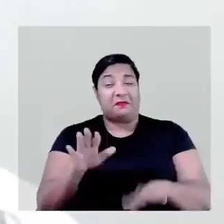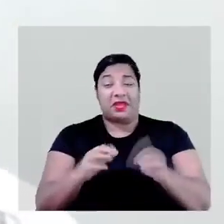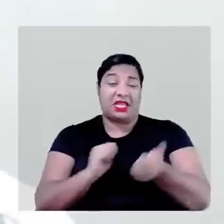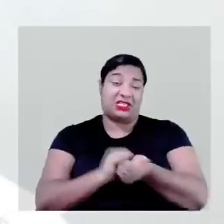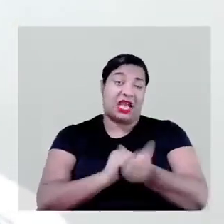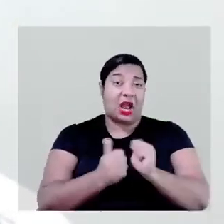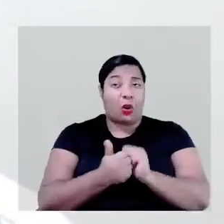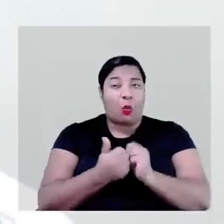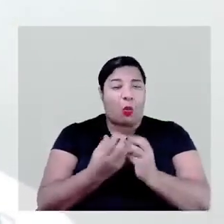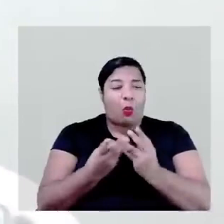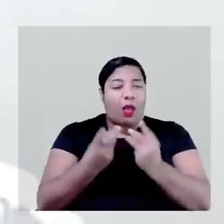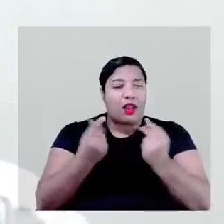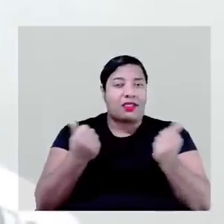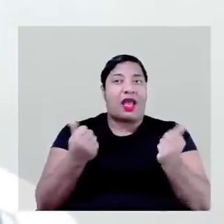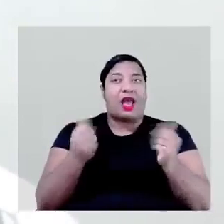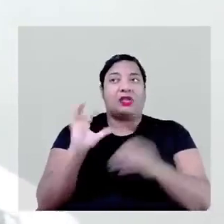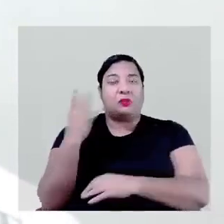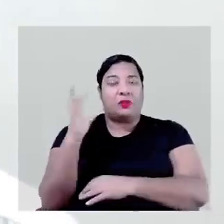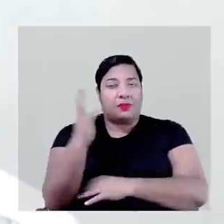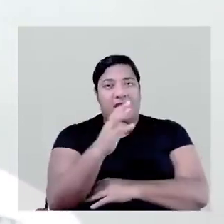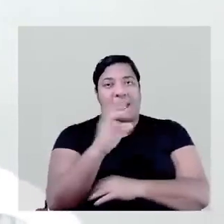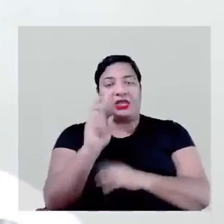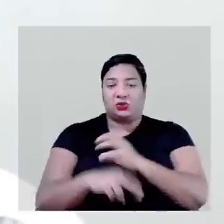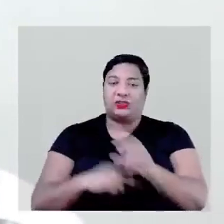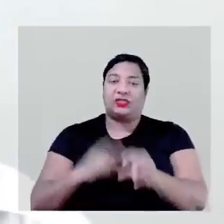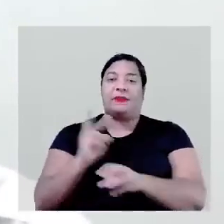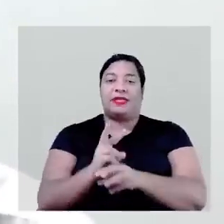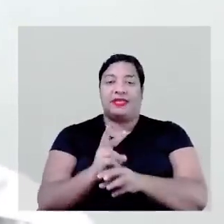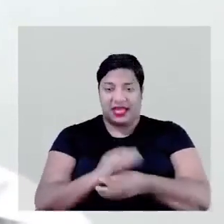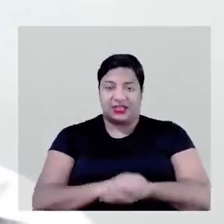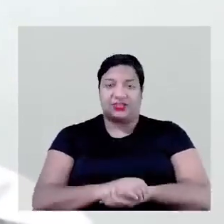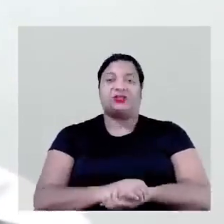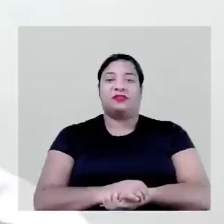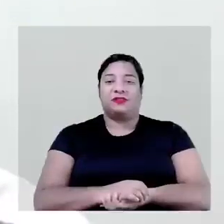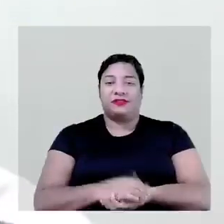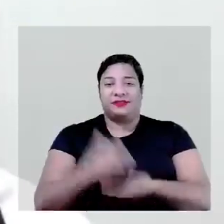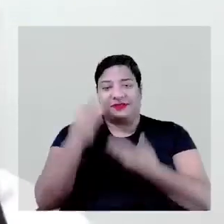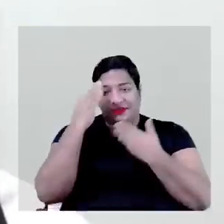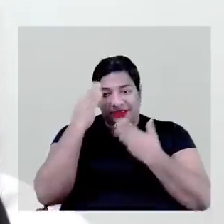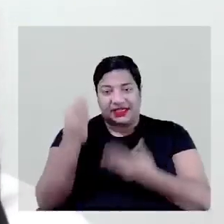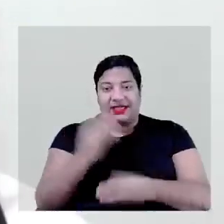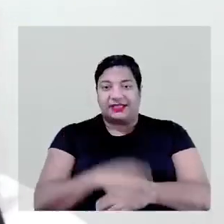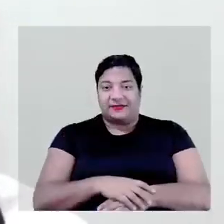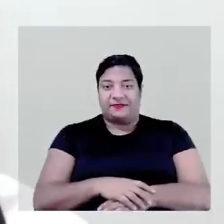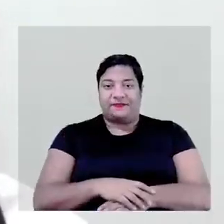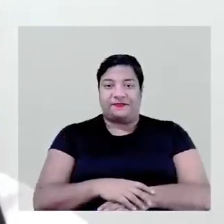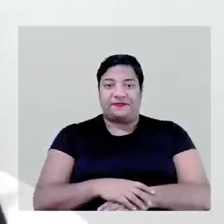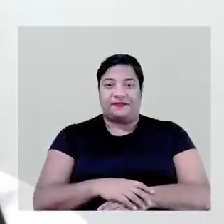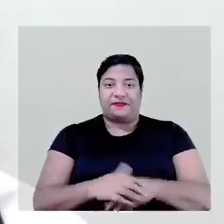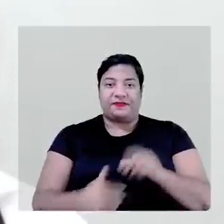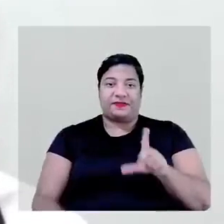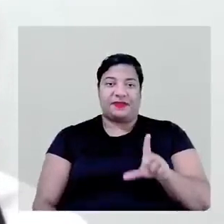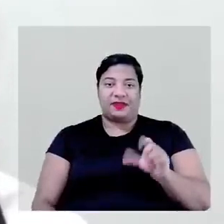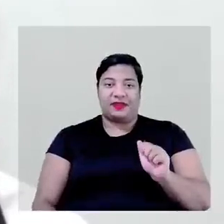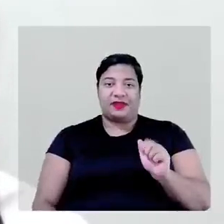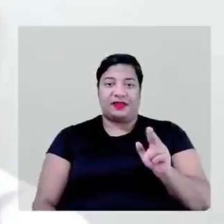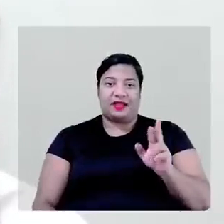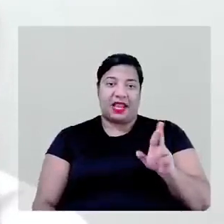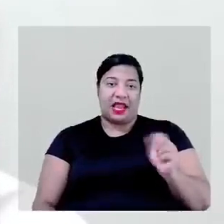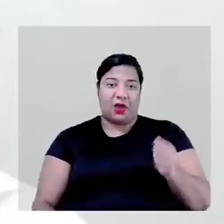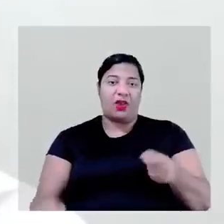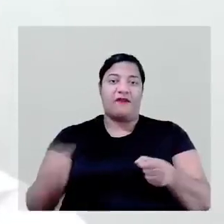sentido do meio ambiente, né? Da sustentabilidade. Muito obrigada, Denise. Eu não sei se a Laura já voltou.